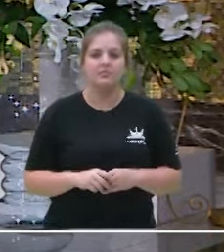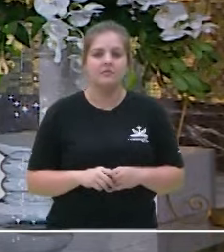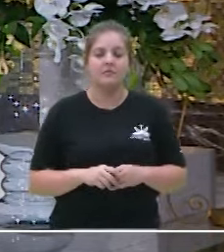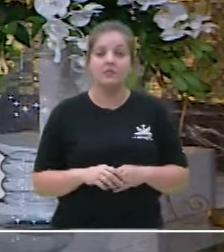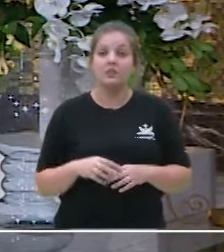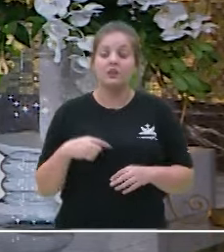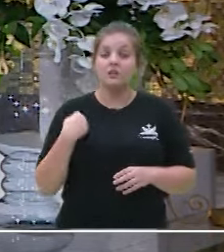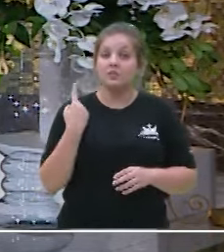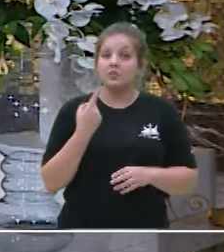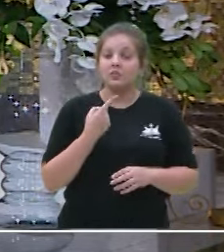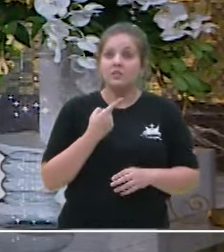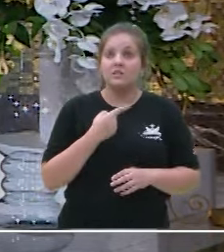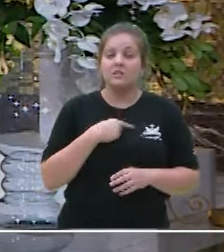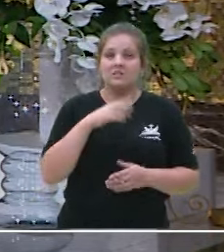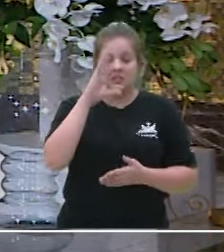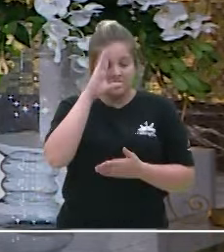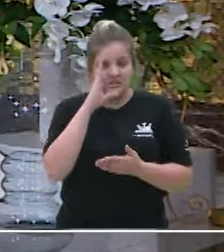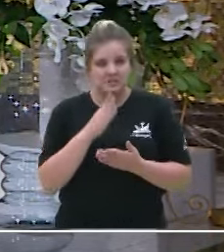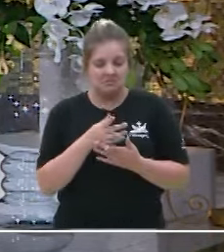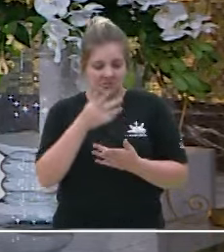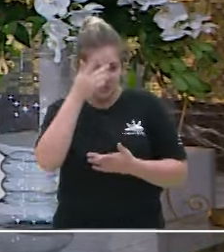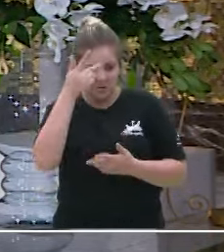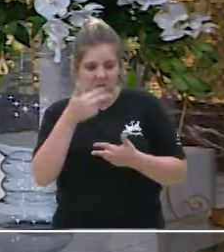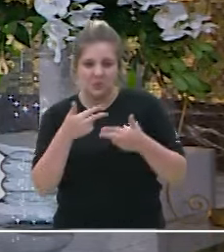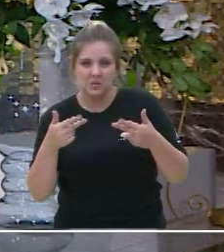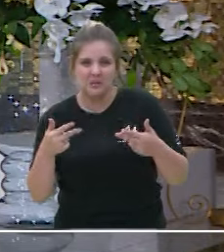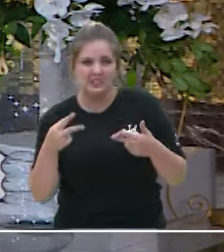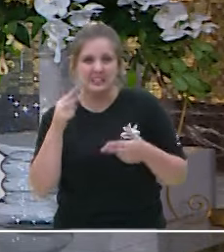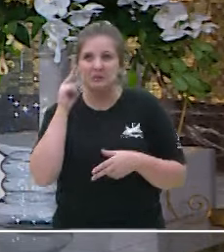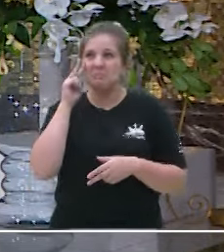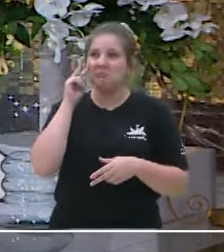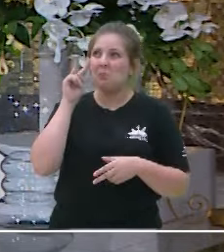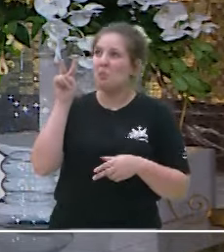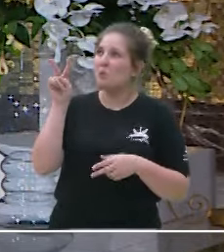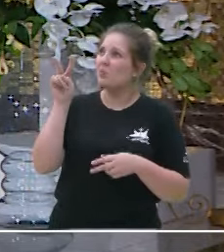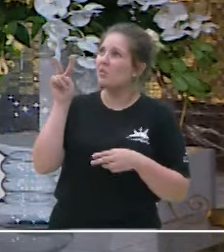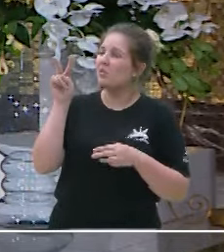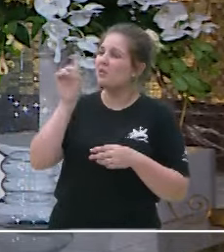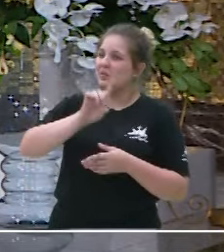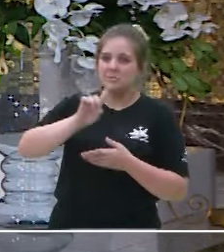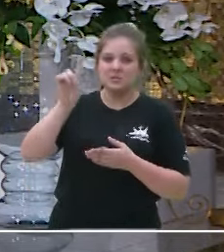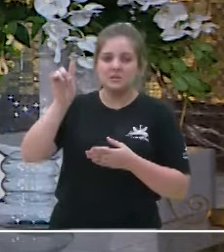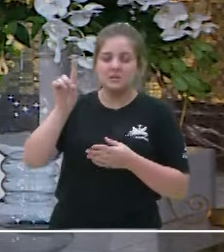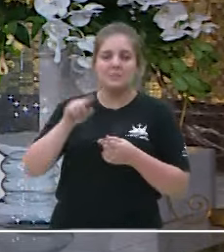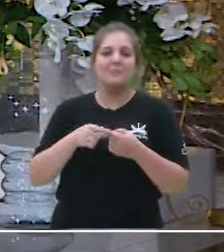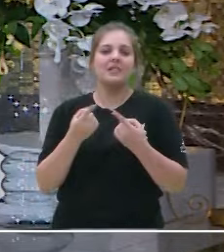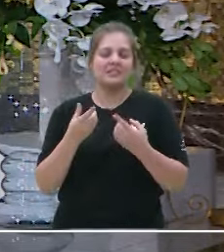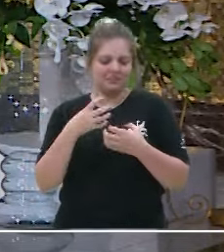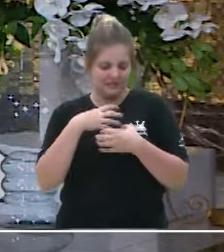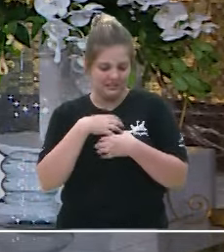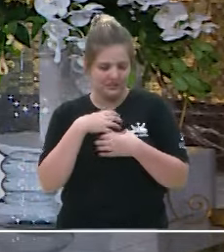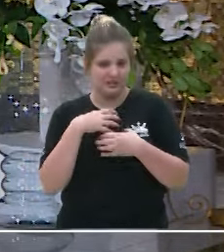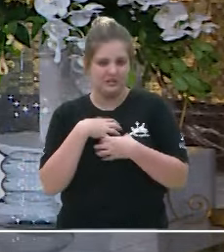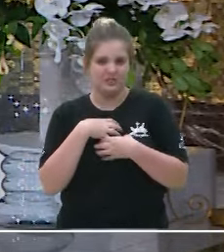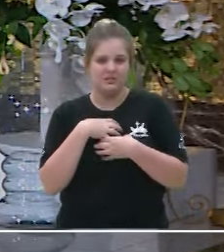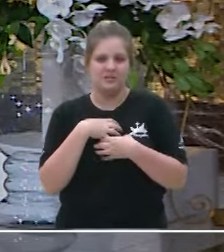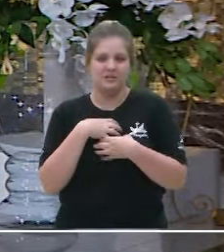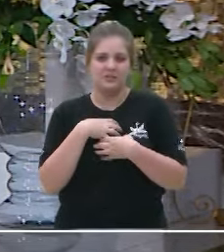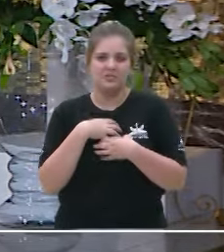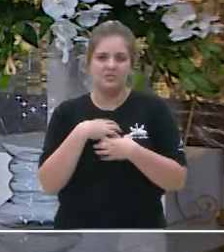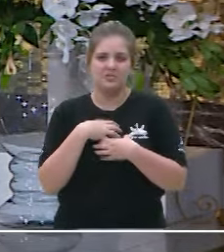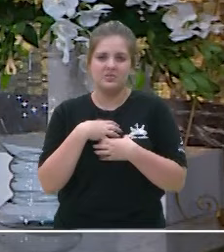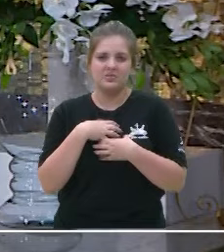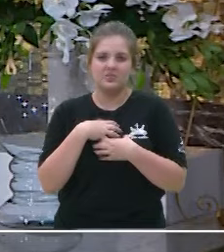vemos muit das vezes não vemos Deus porém sentimos não